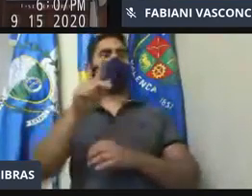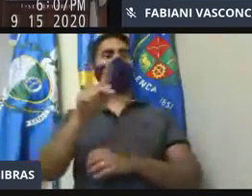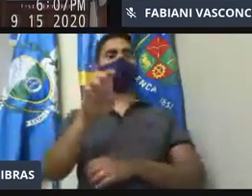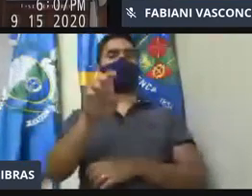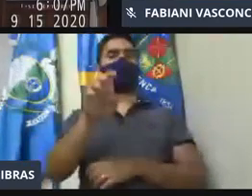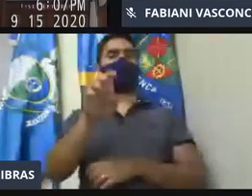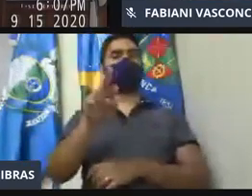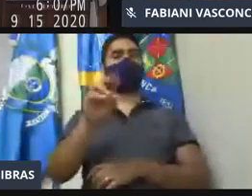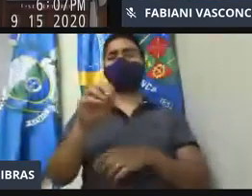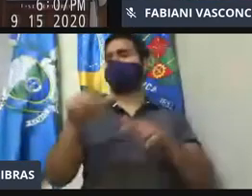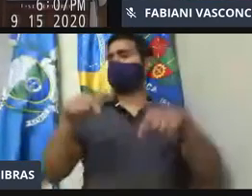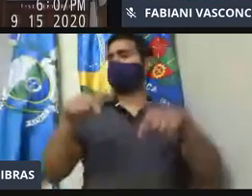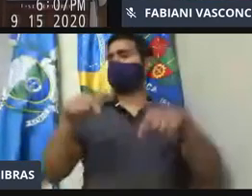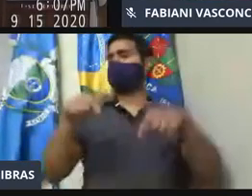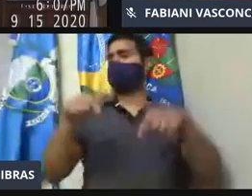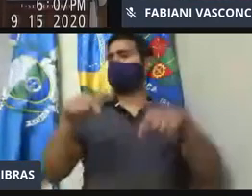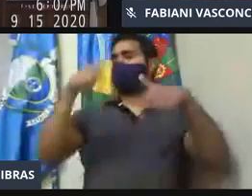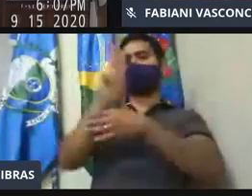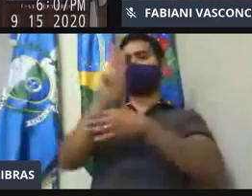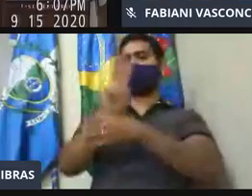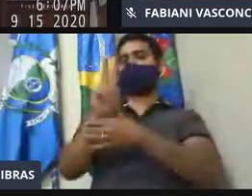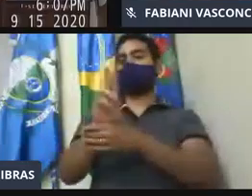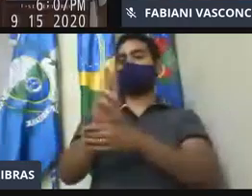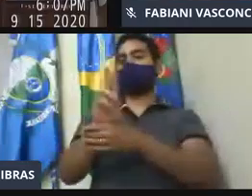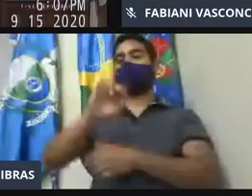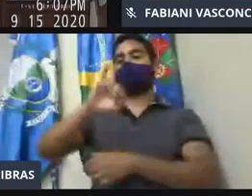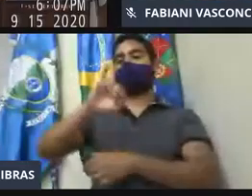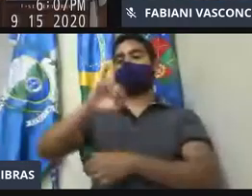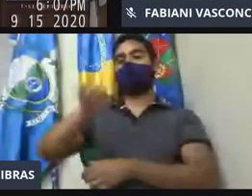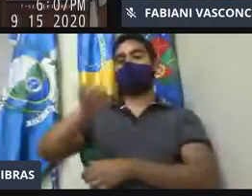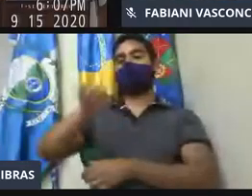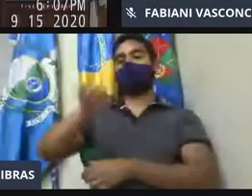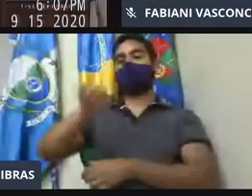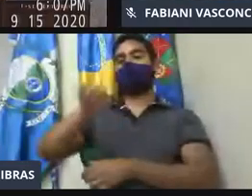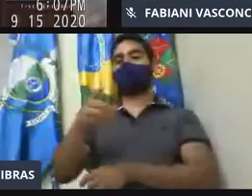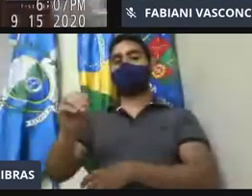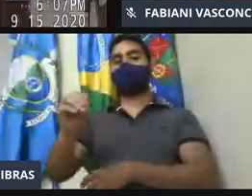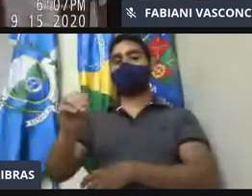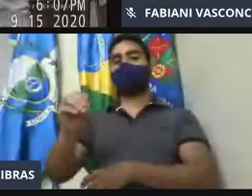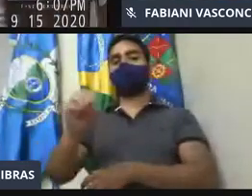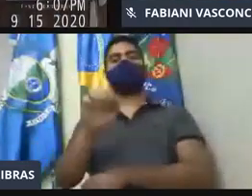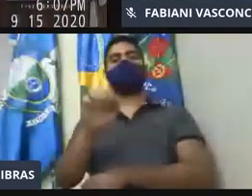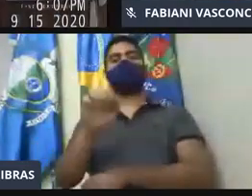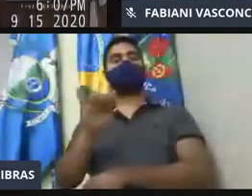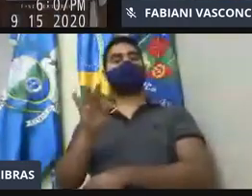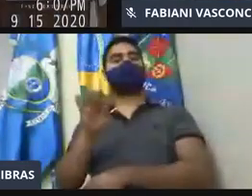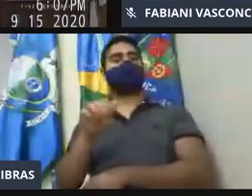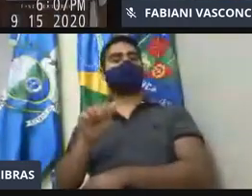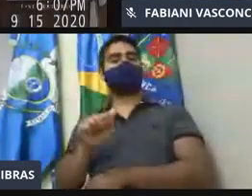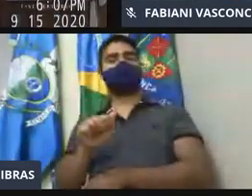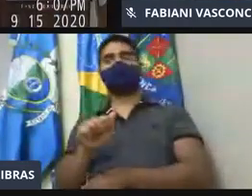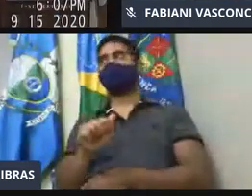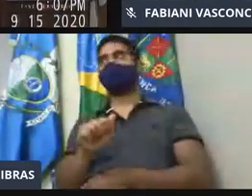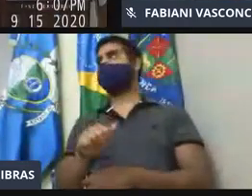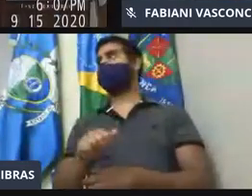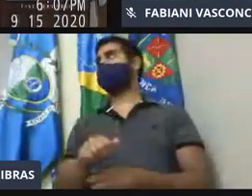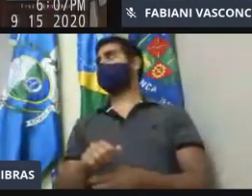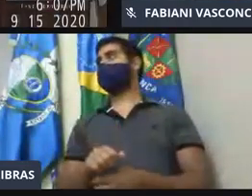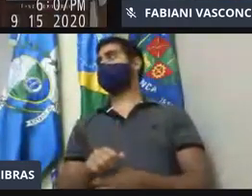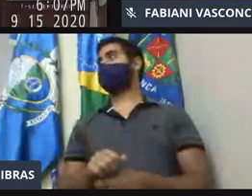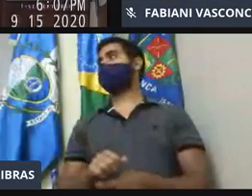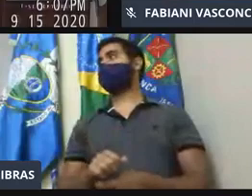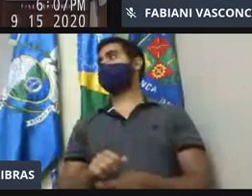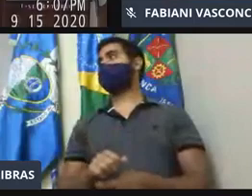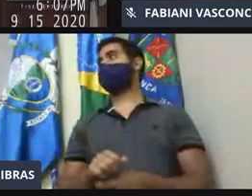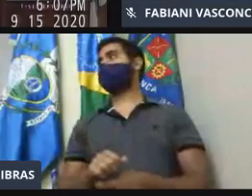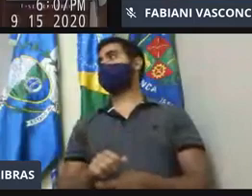de cidadão valenciano ao senhor João Batista dos Anjos Neves, conforme um artigo... Secretário, o vereador não se